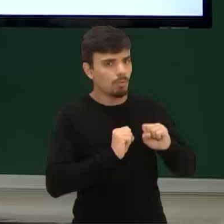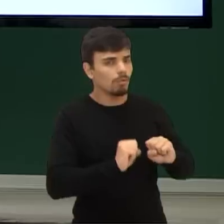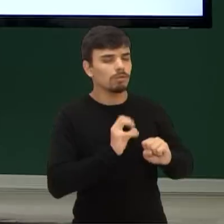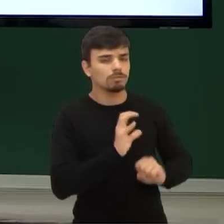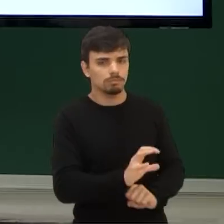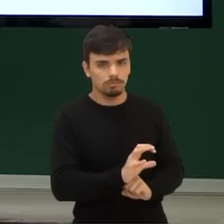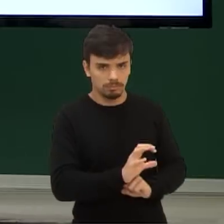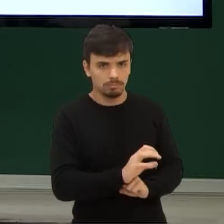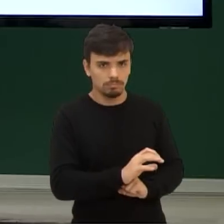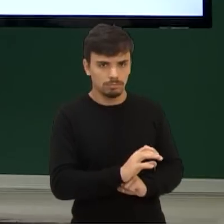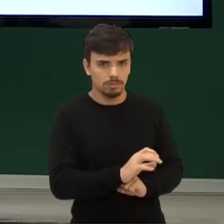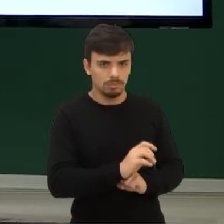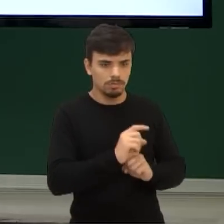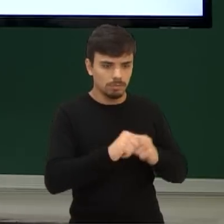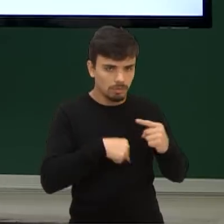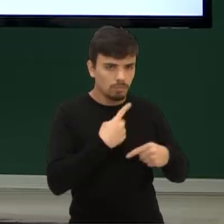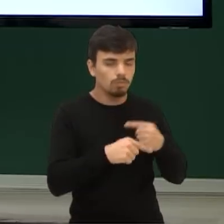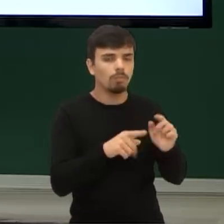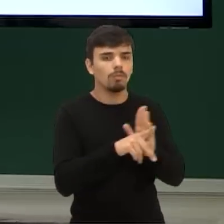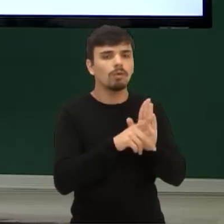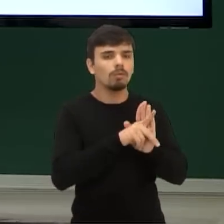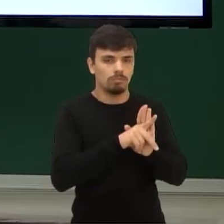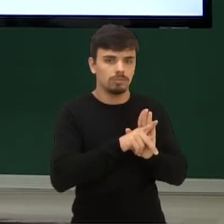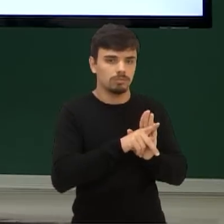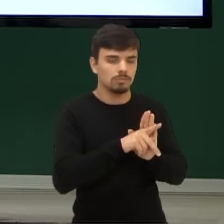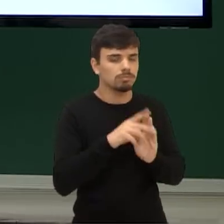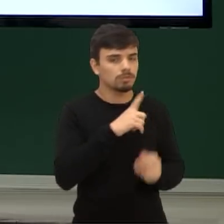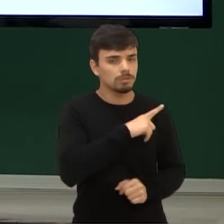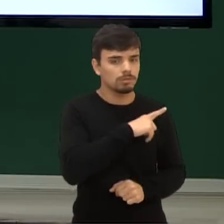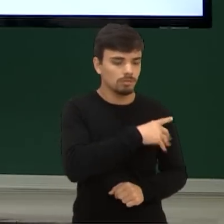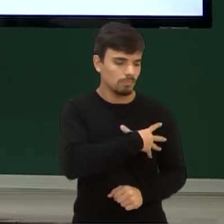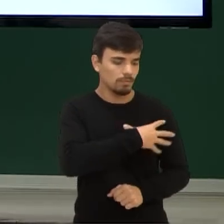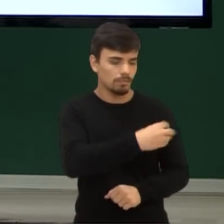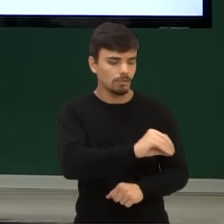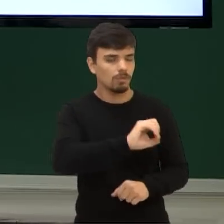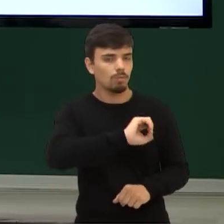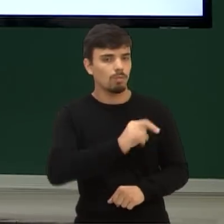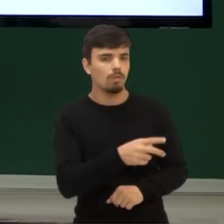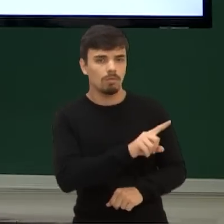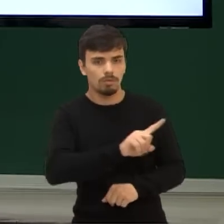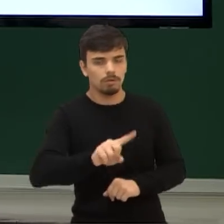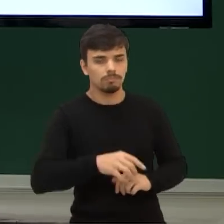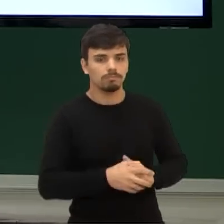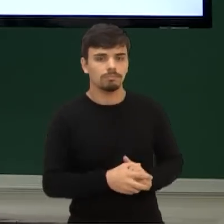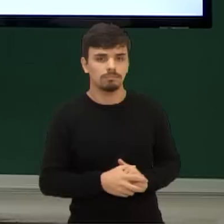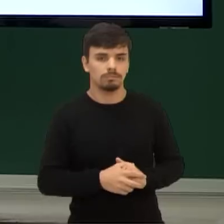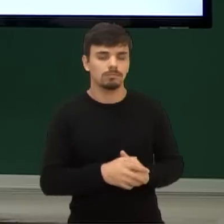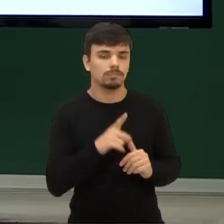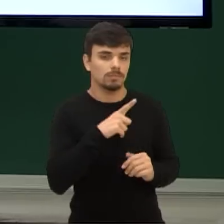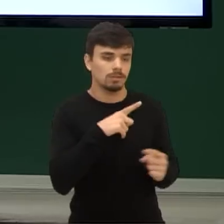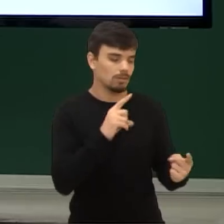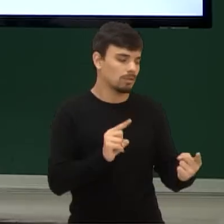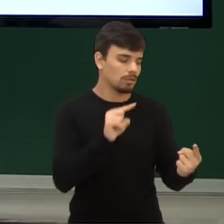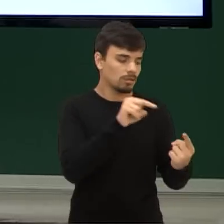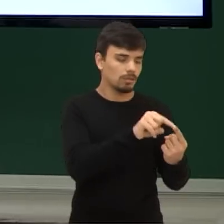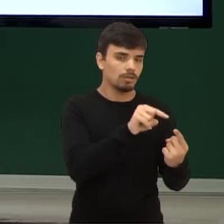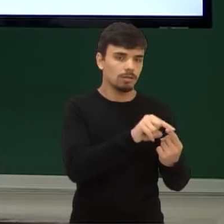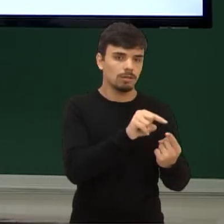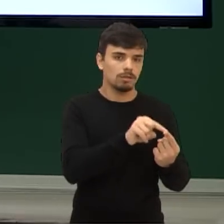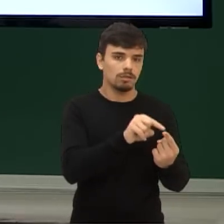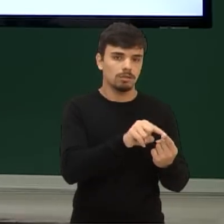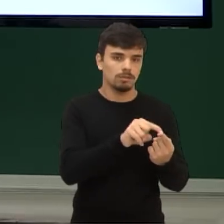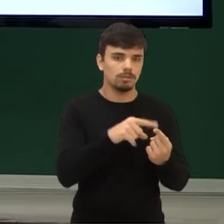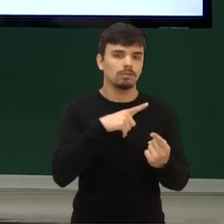finalidade de gerar descendentes, de ter um filho ou não. Pode ter a finalidade de ser um ato